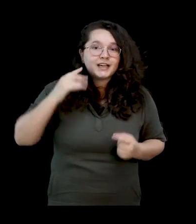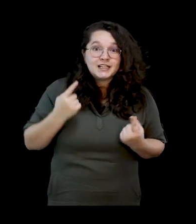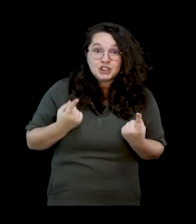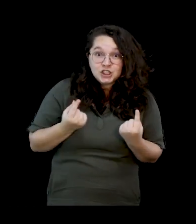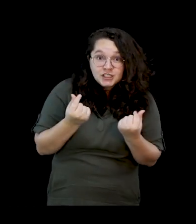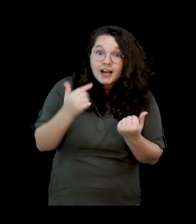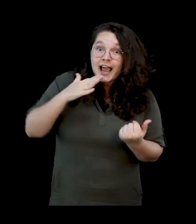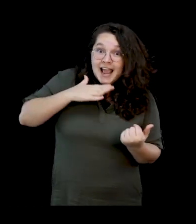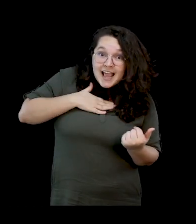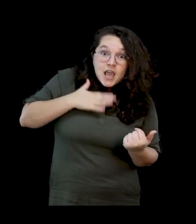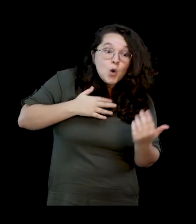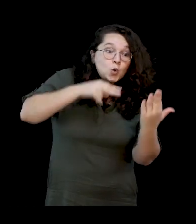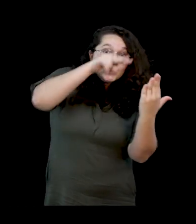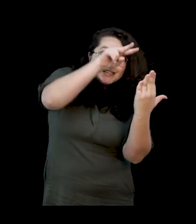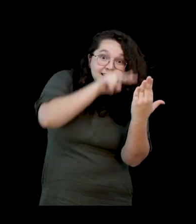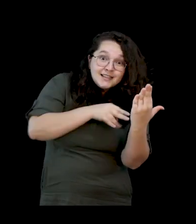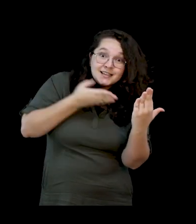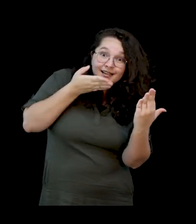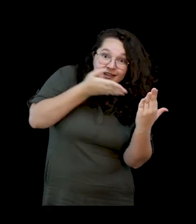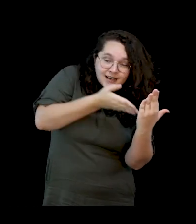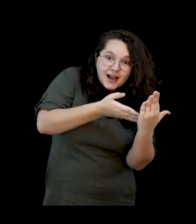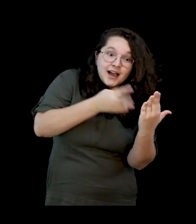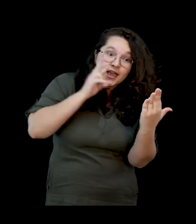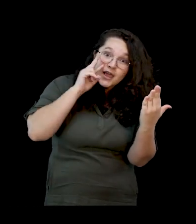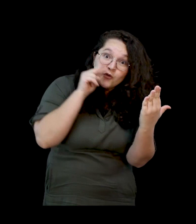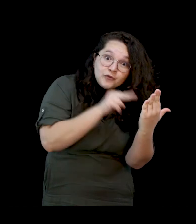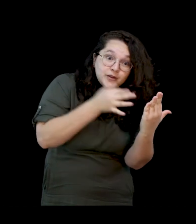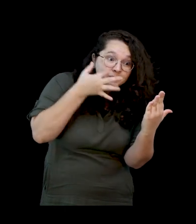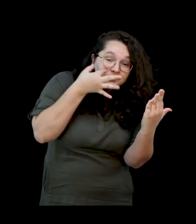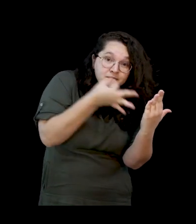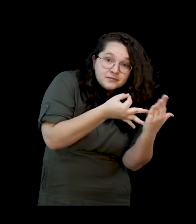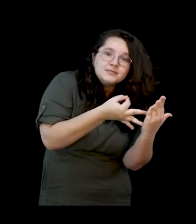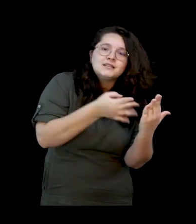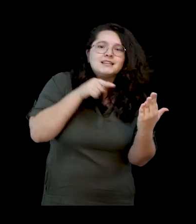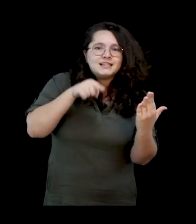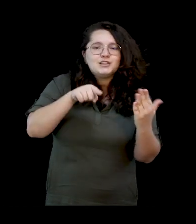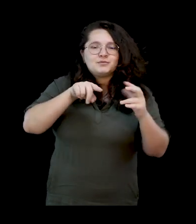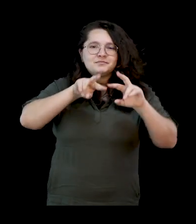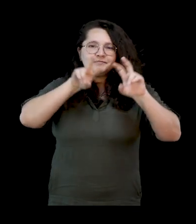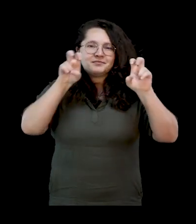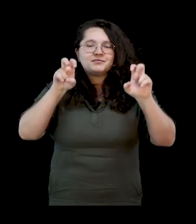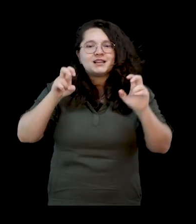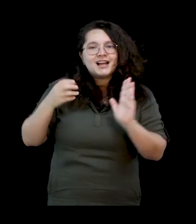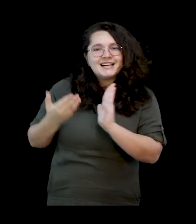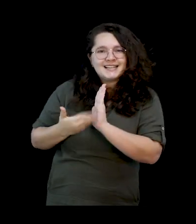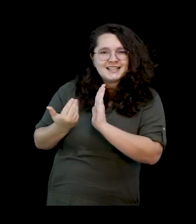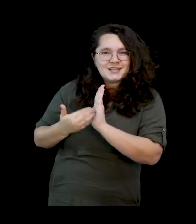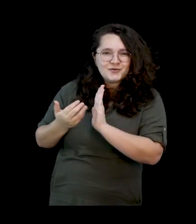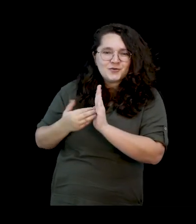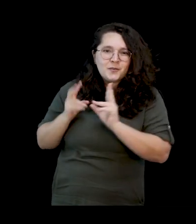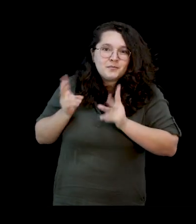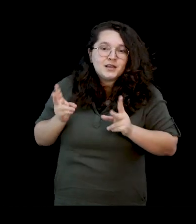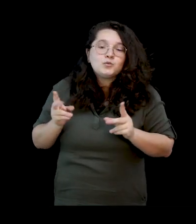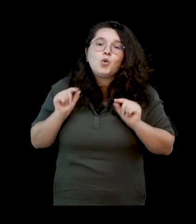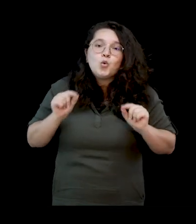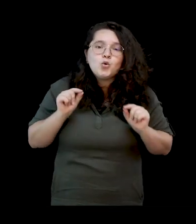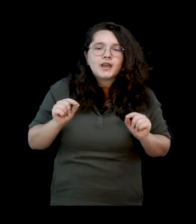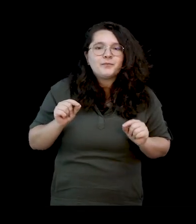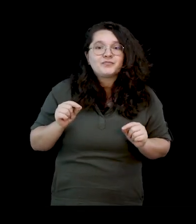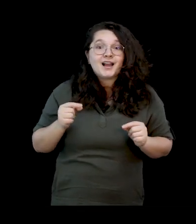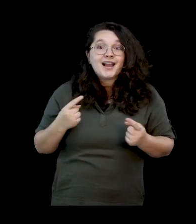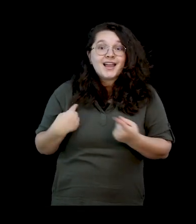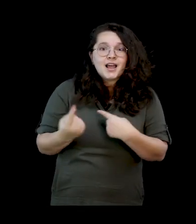li lá na Filosofia do Dinheiro, e este ponto que está aqui da tragédia da cultura, que é exatamente a relação